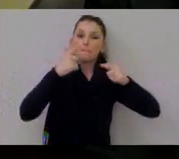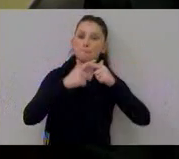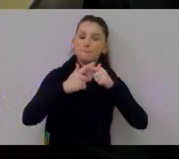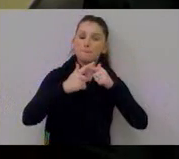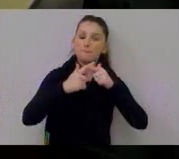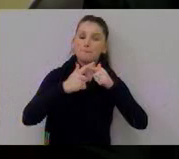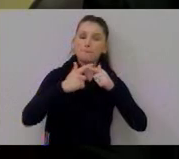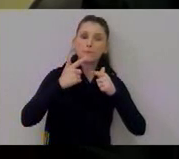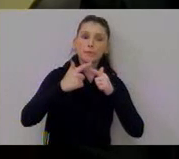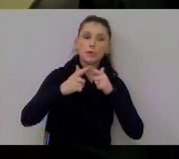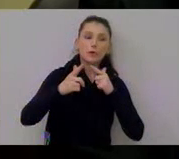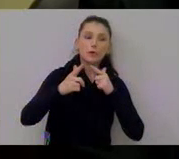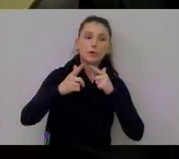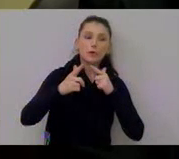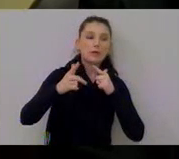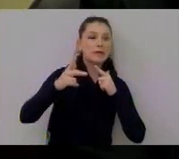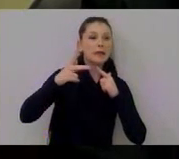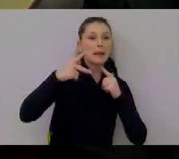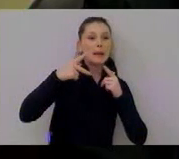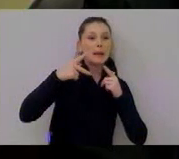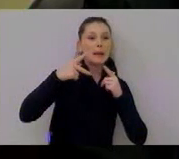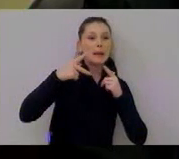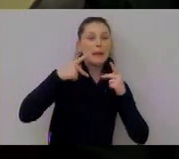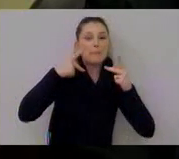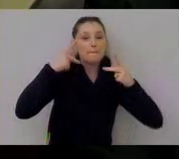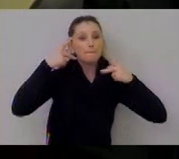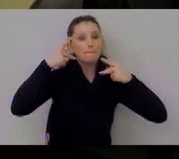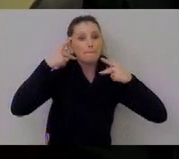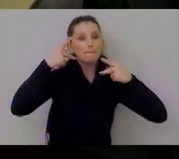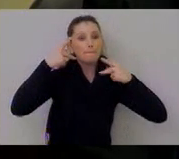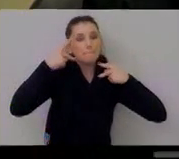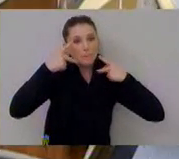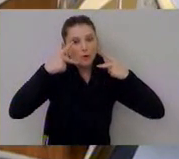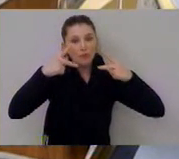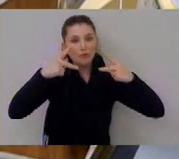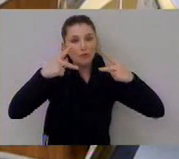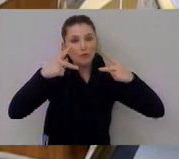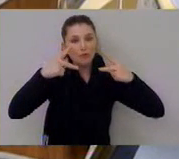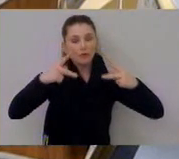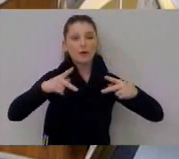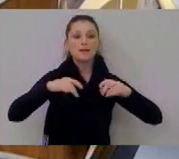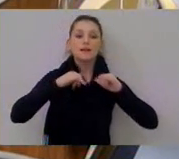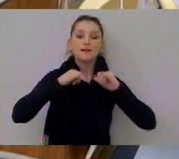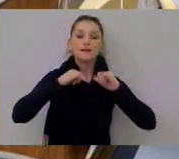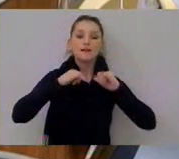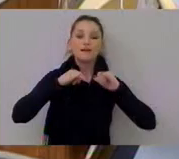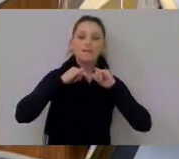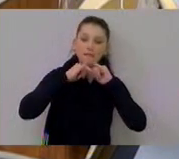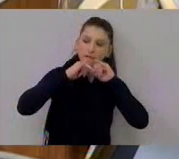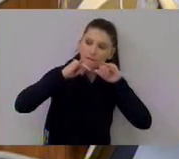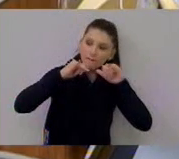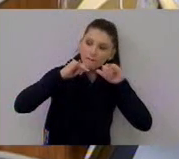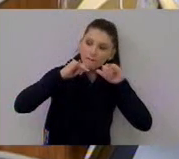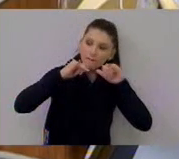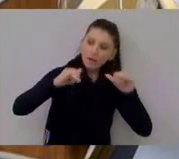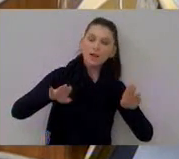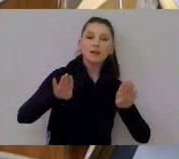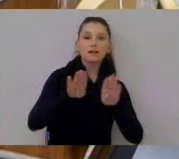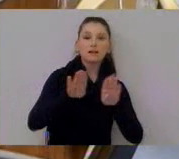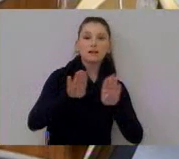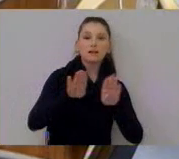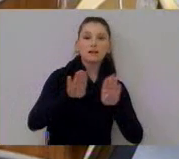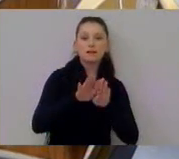também denuncia tudo o que está errado. E aos